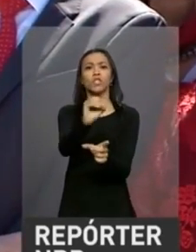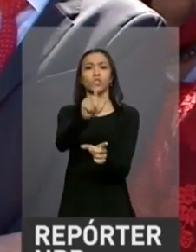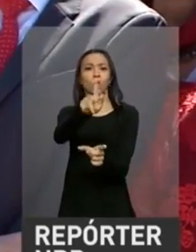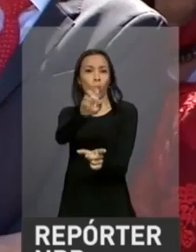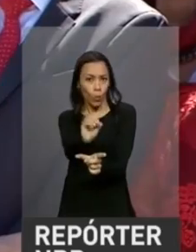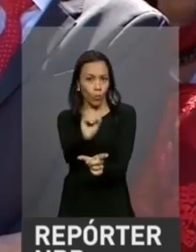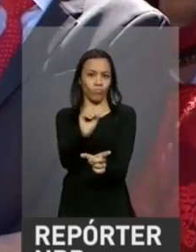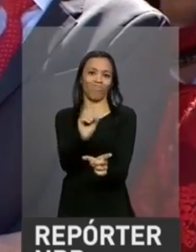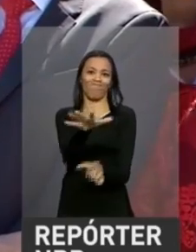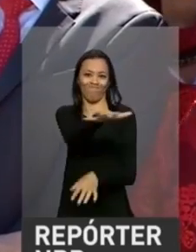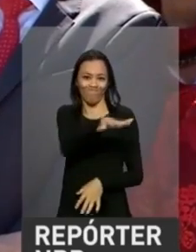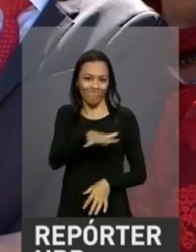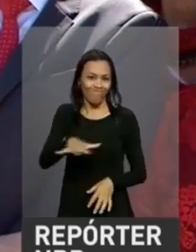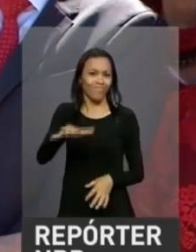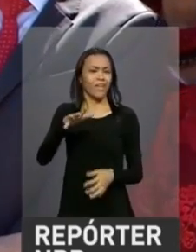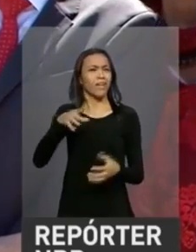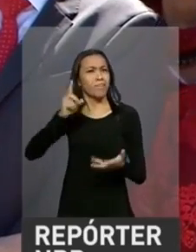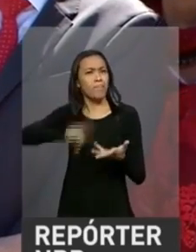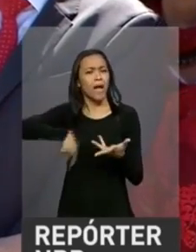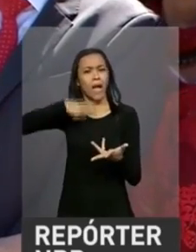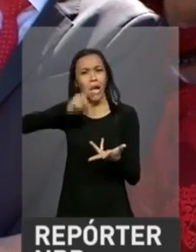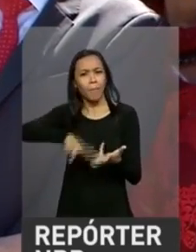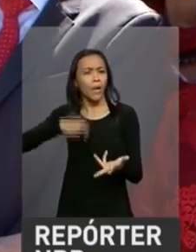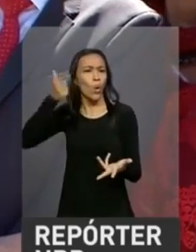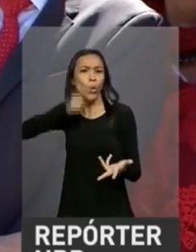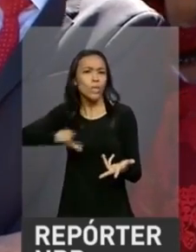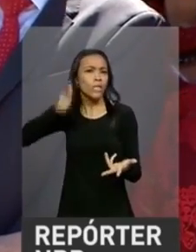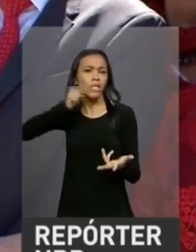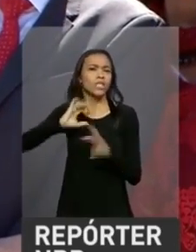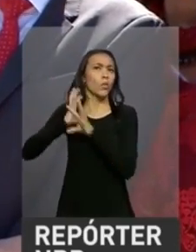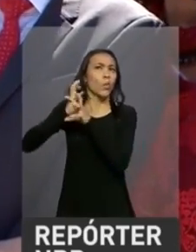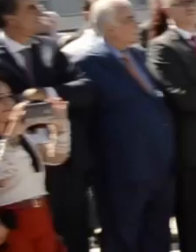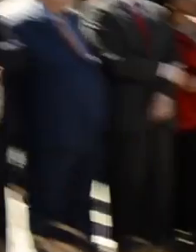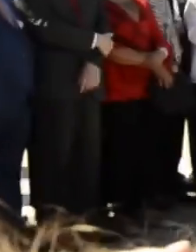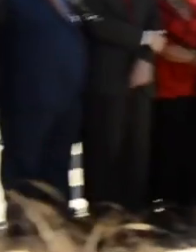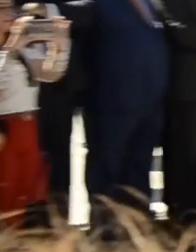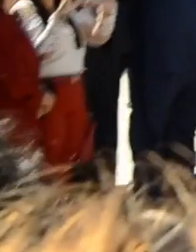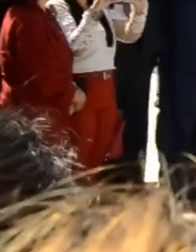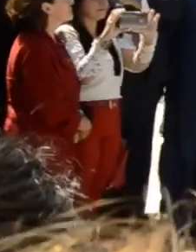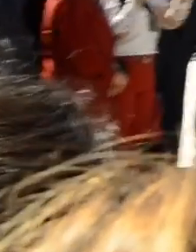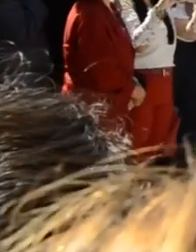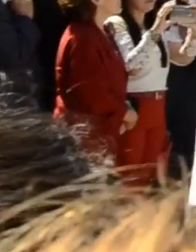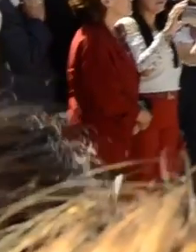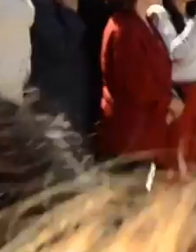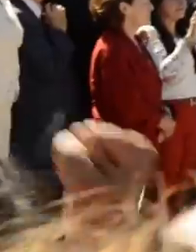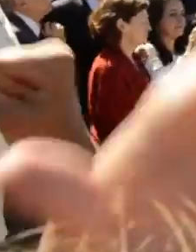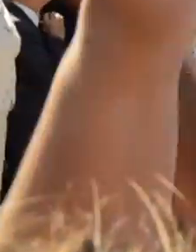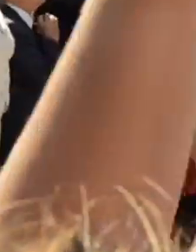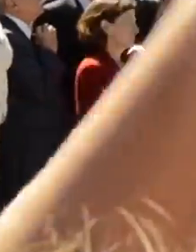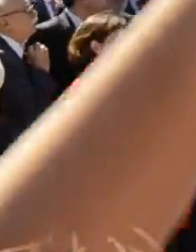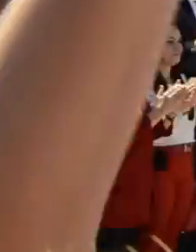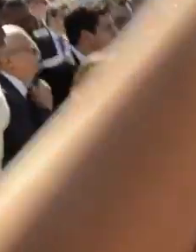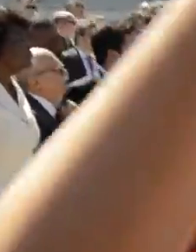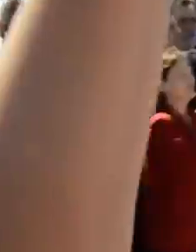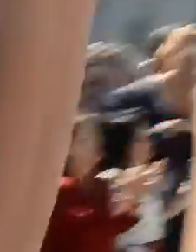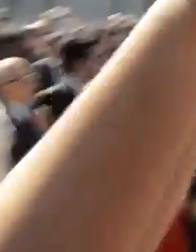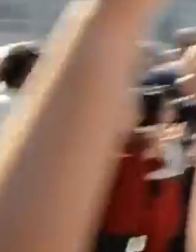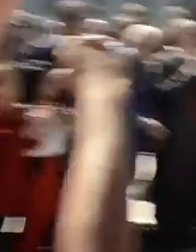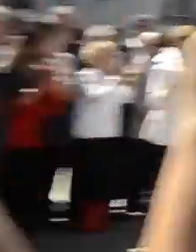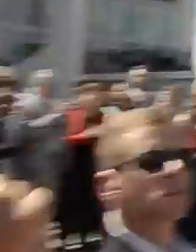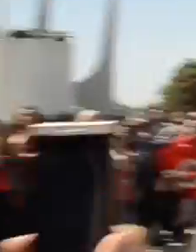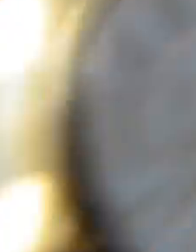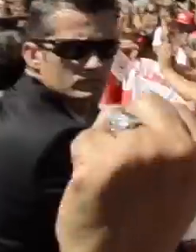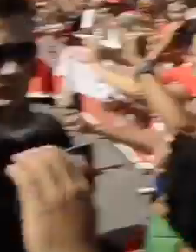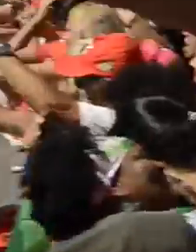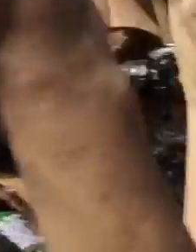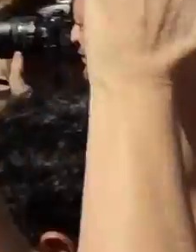todas as conquistas que tivemos nos últimos 13 anos, desde o governo do